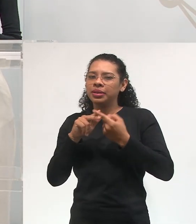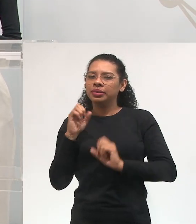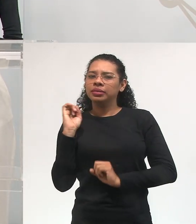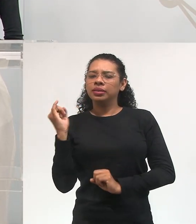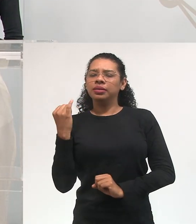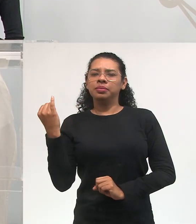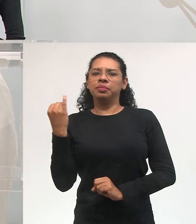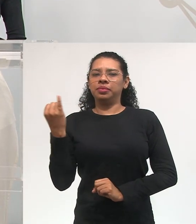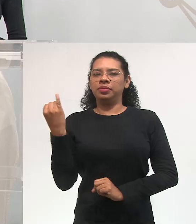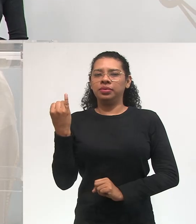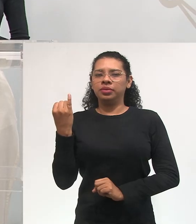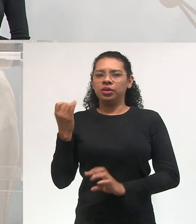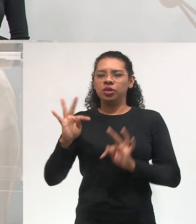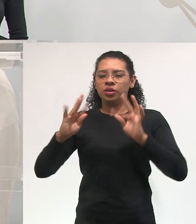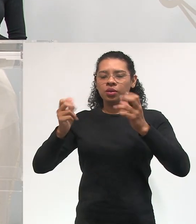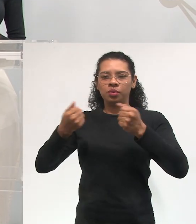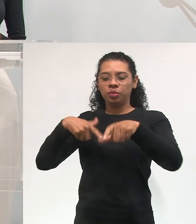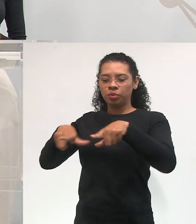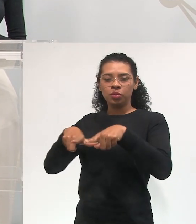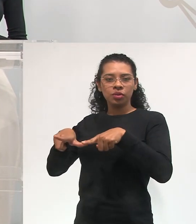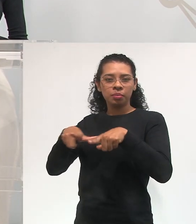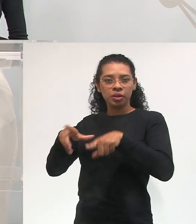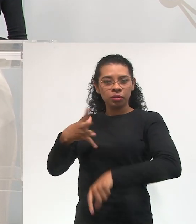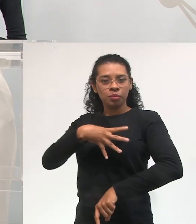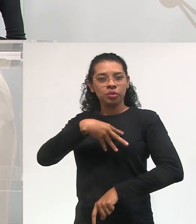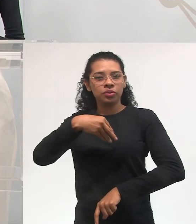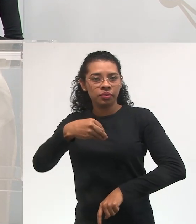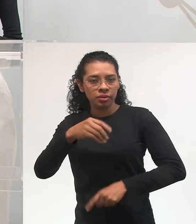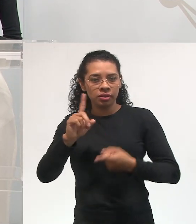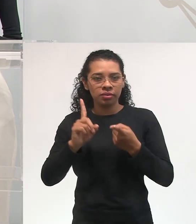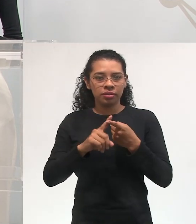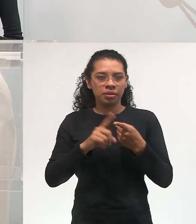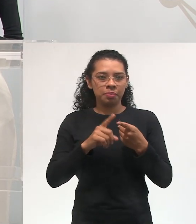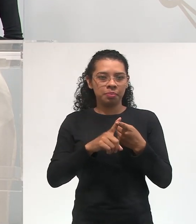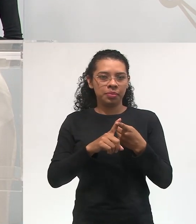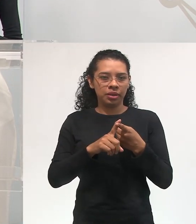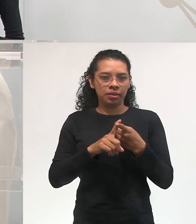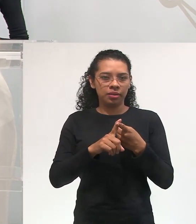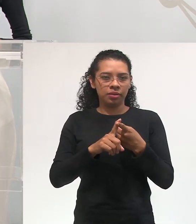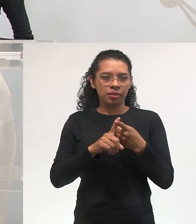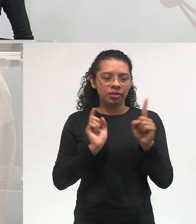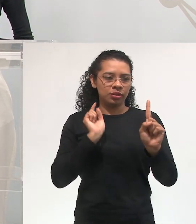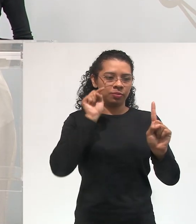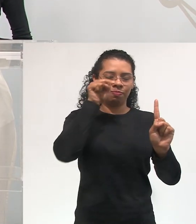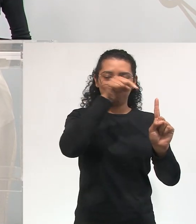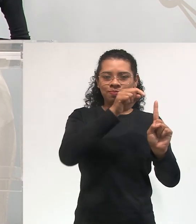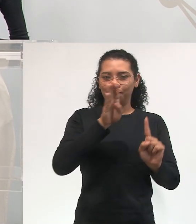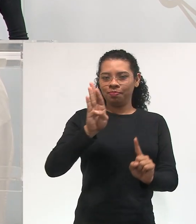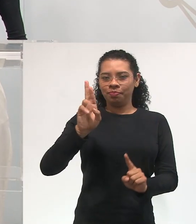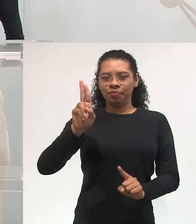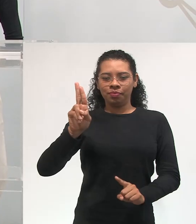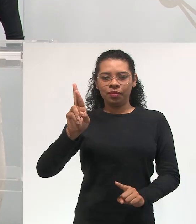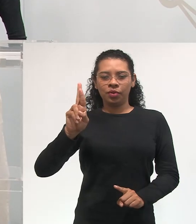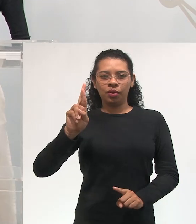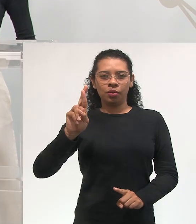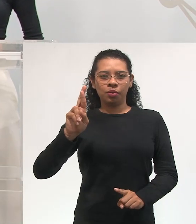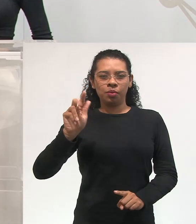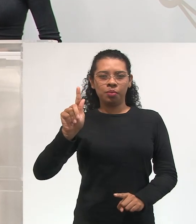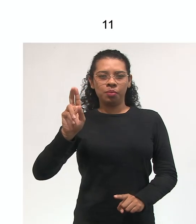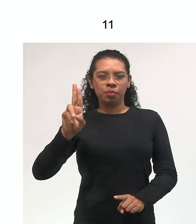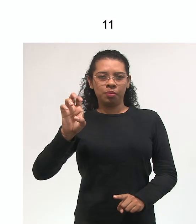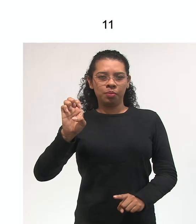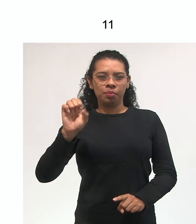da classe trabalhadora essa forma burguês de ver o mundo. Vamos adiante.